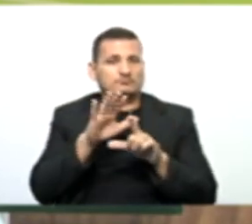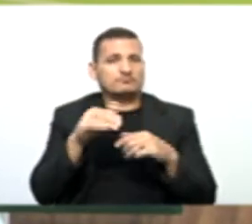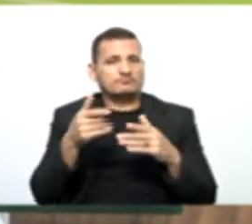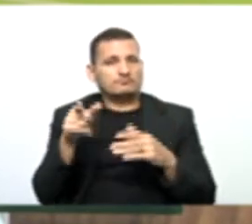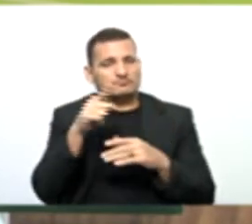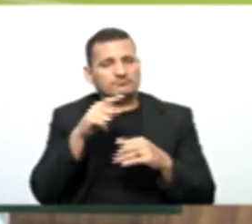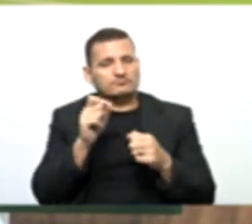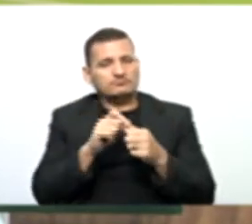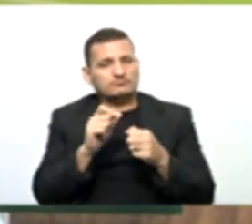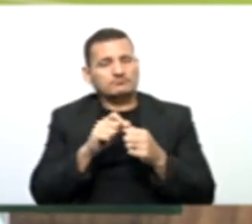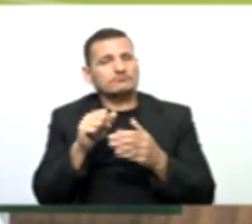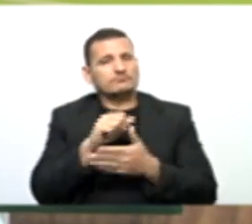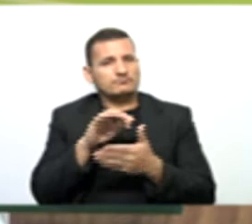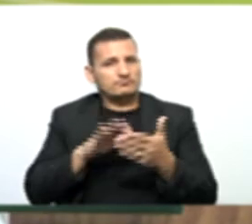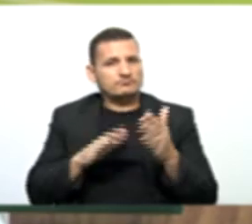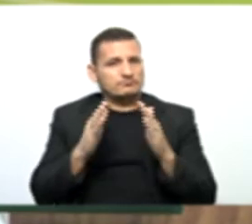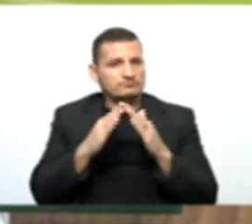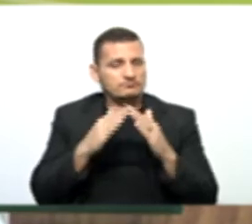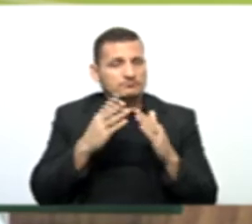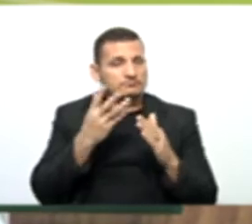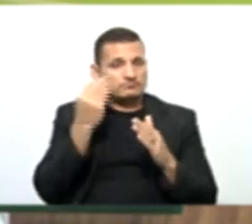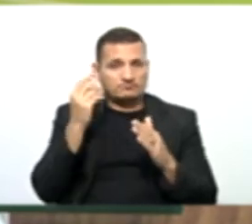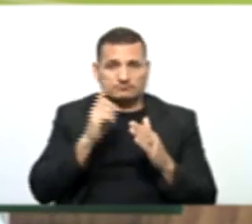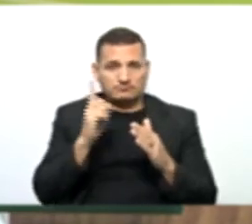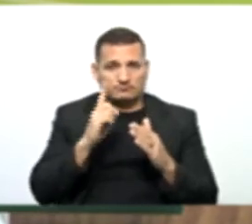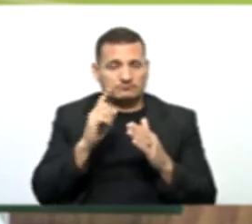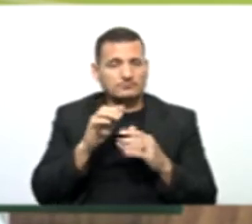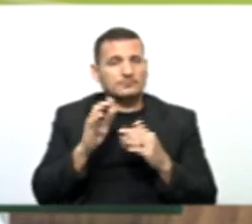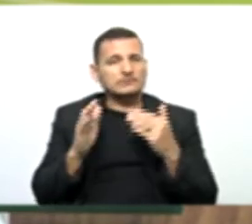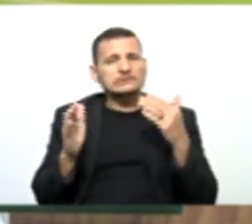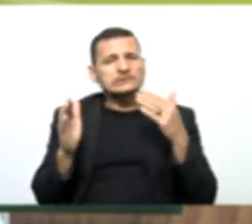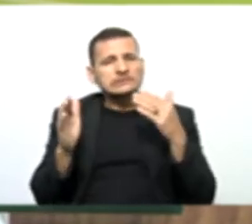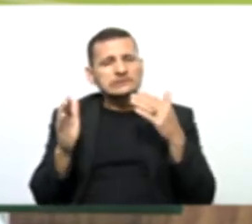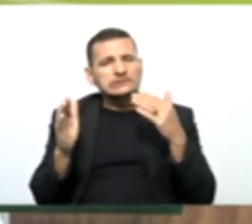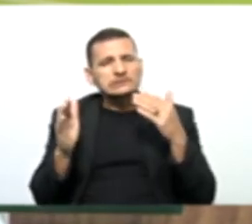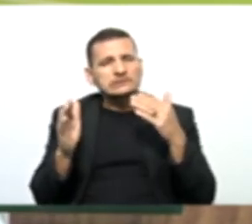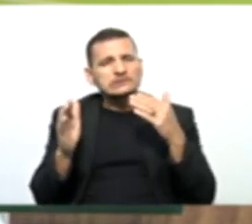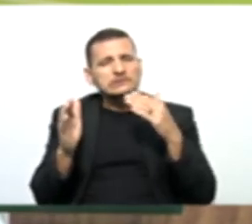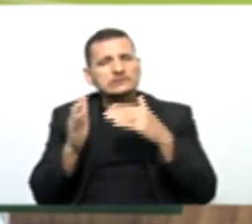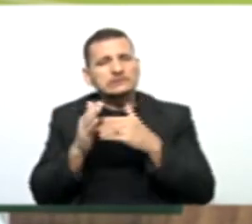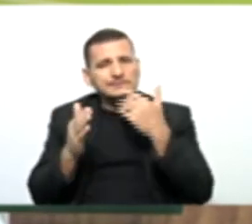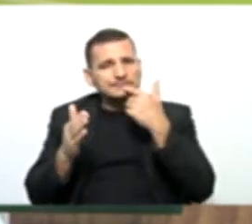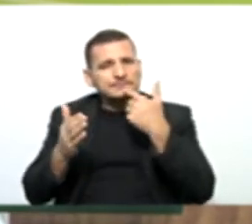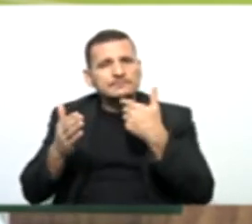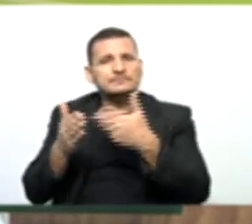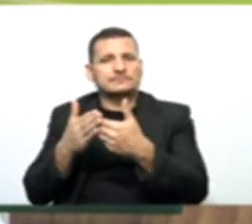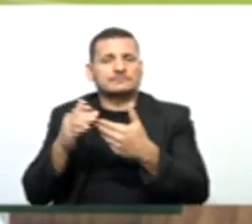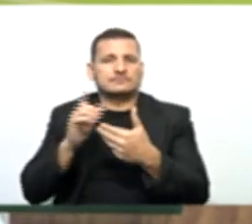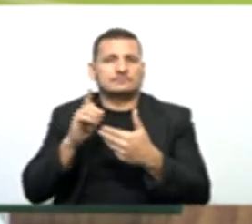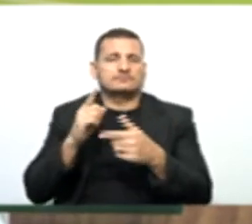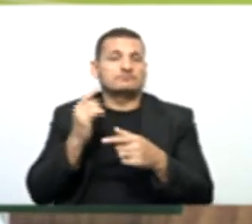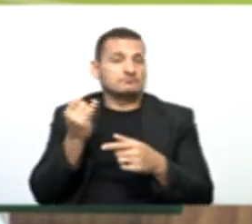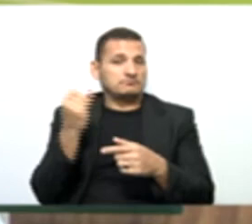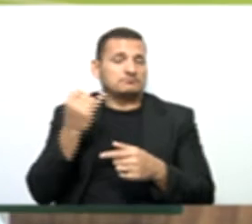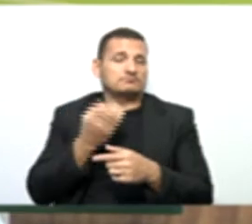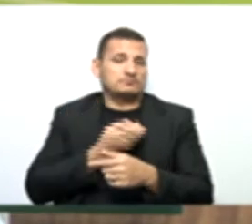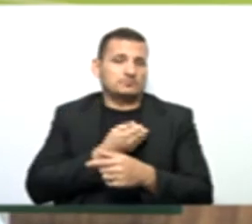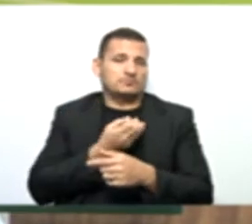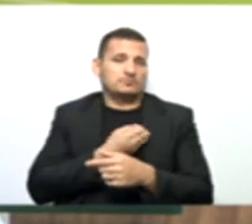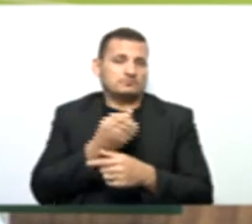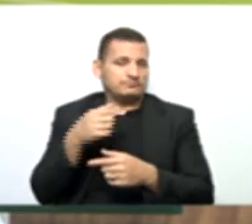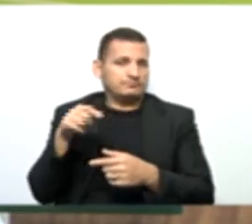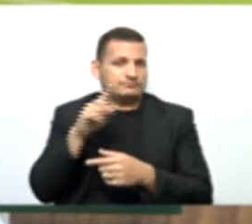a atividade de percurso, não esqueçam, não deixem para a última hora. Ela é importante demais para a nota de